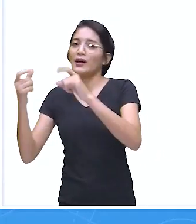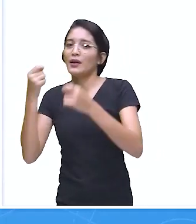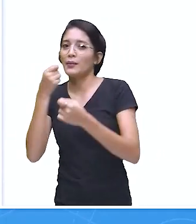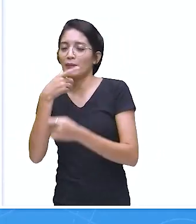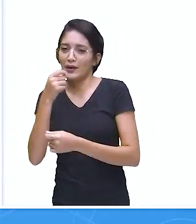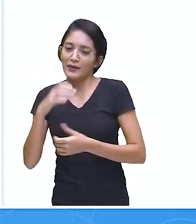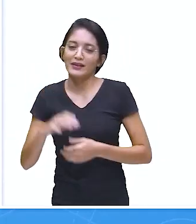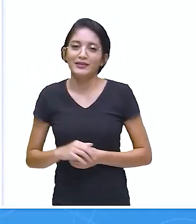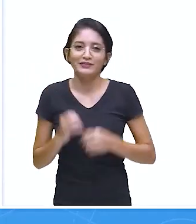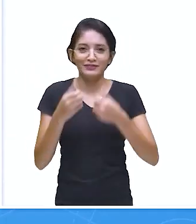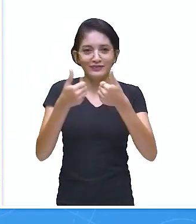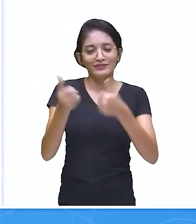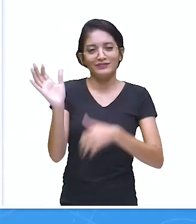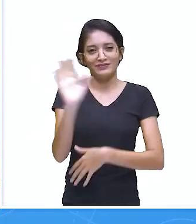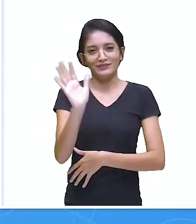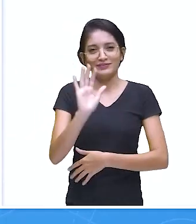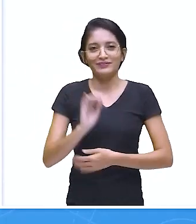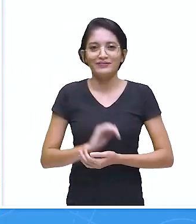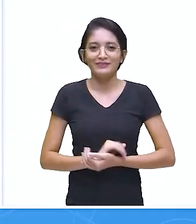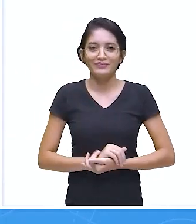ok? Muito bem, até a próxima.